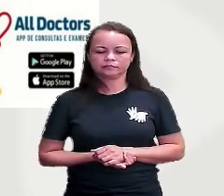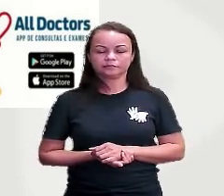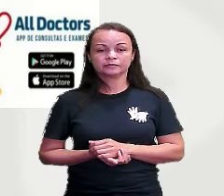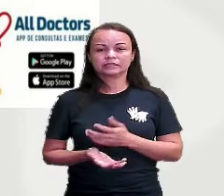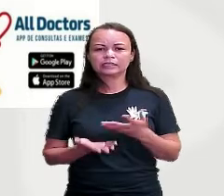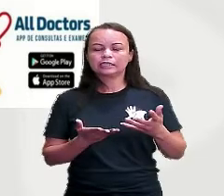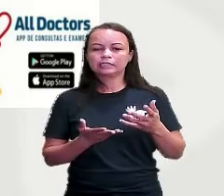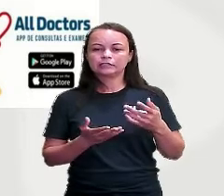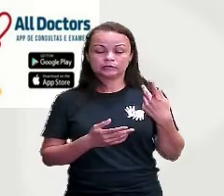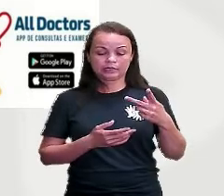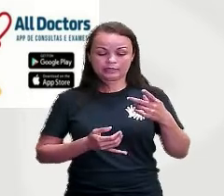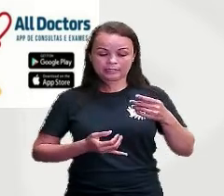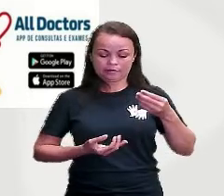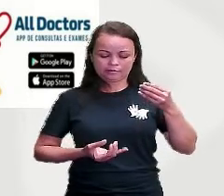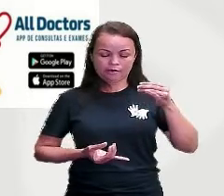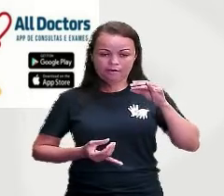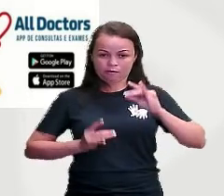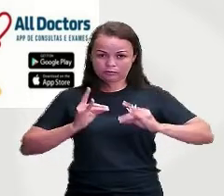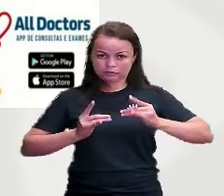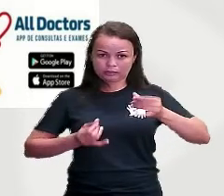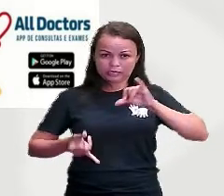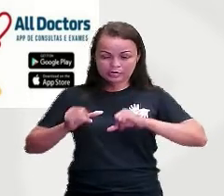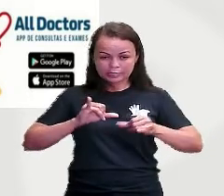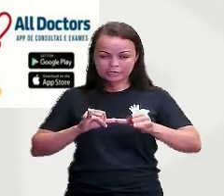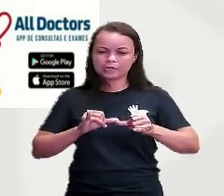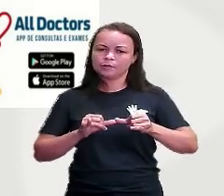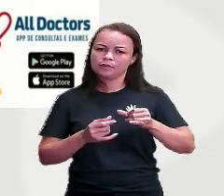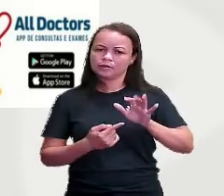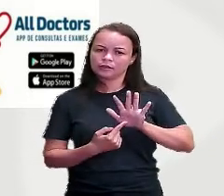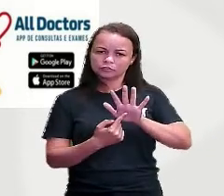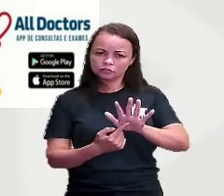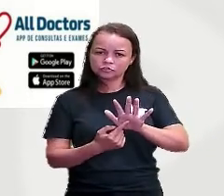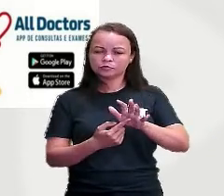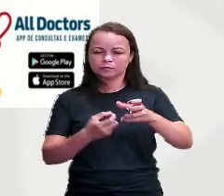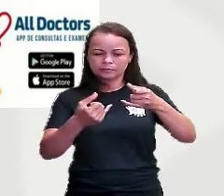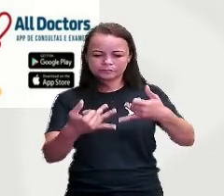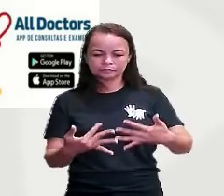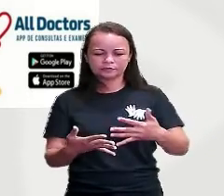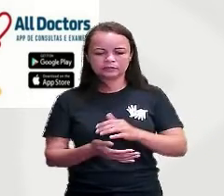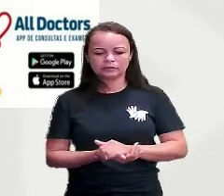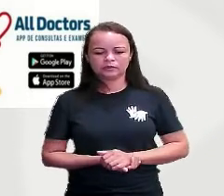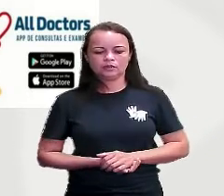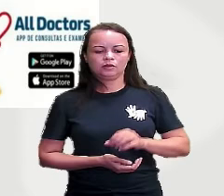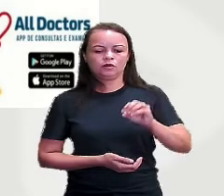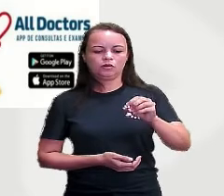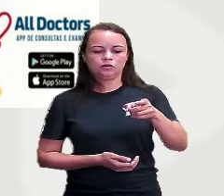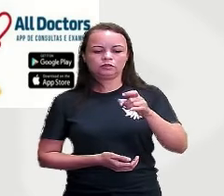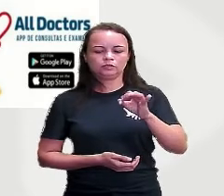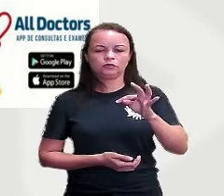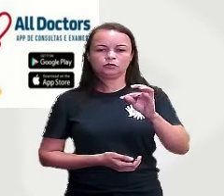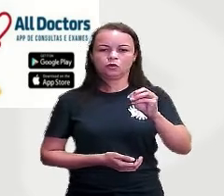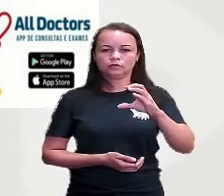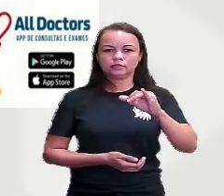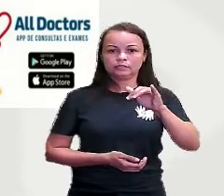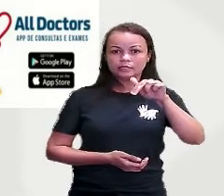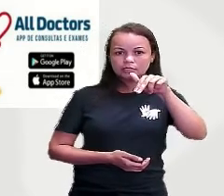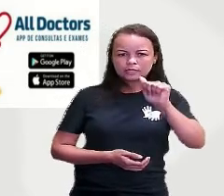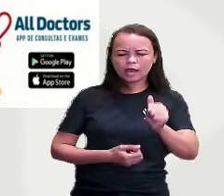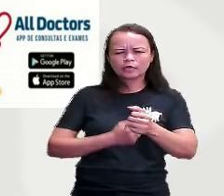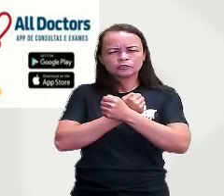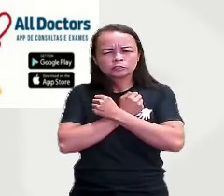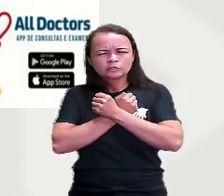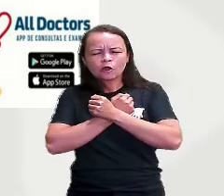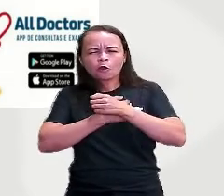essa chancelaria, a própria química que está testando isso. E ali, ó, ocitocina, abraçar, ou seja, o toque,